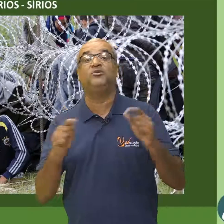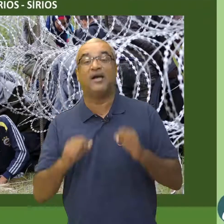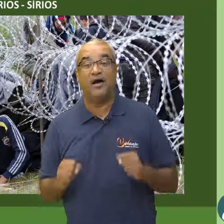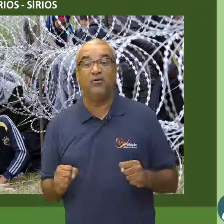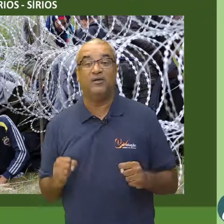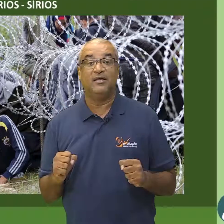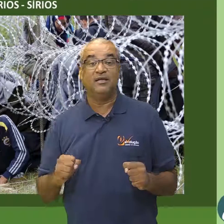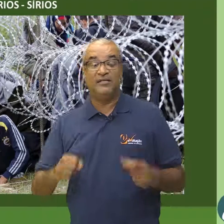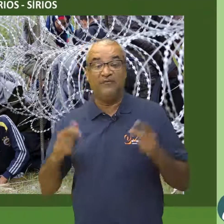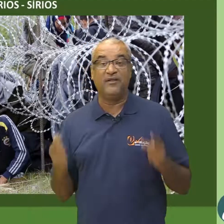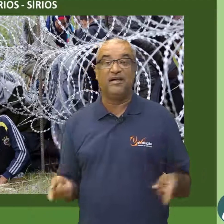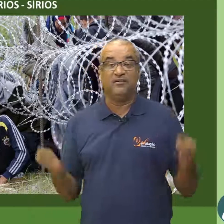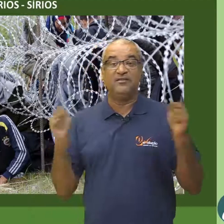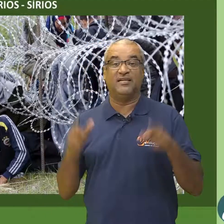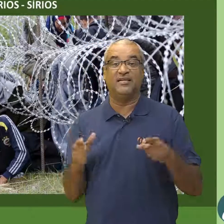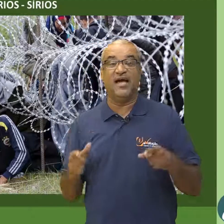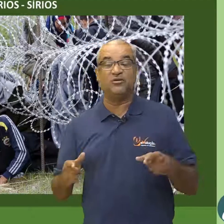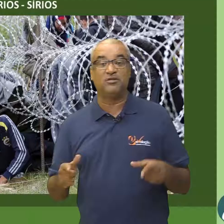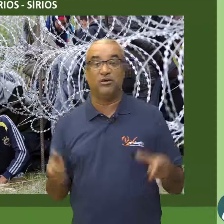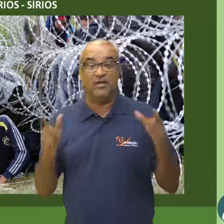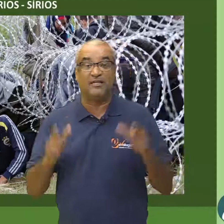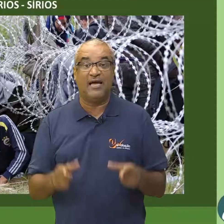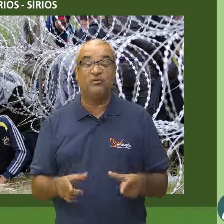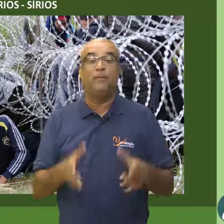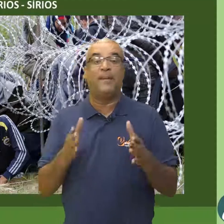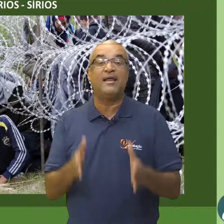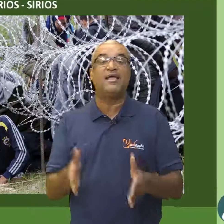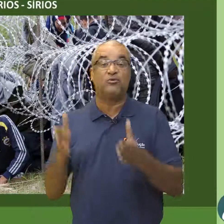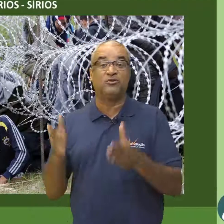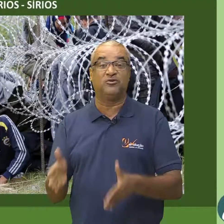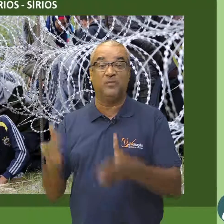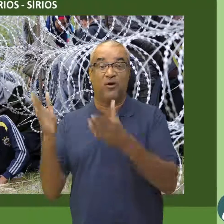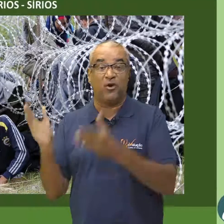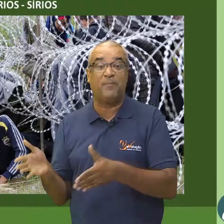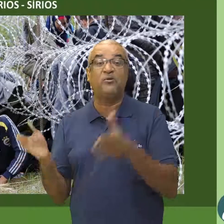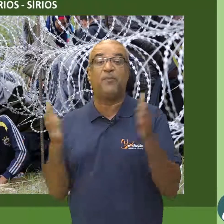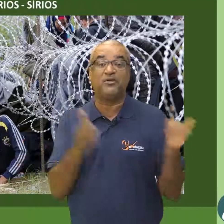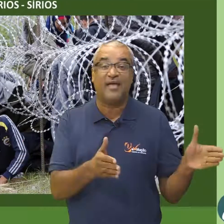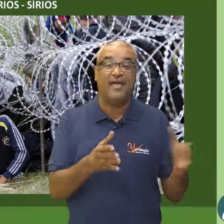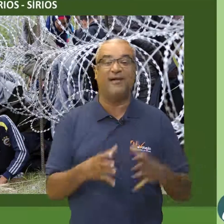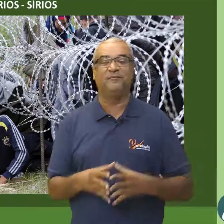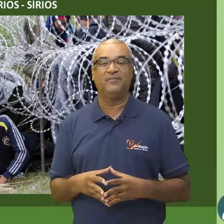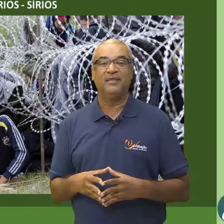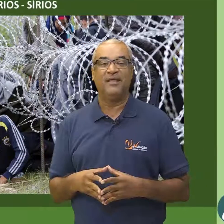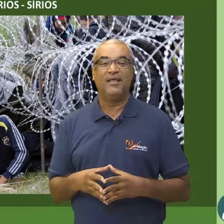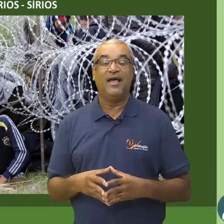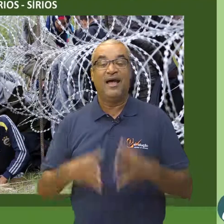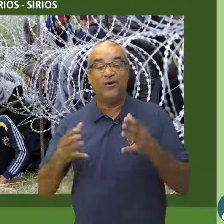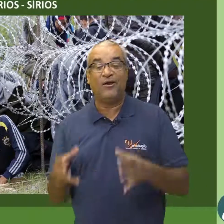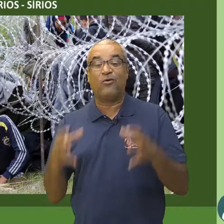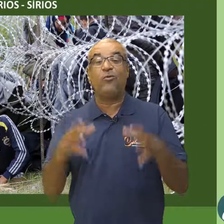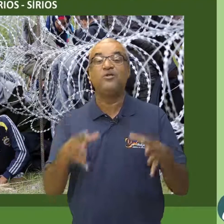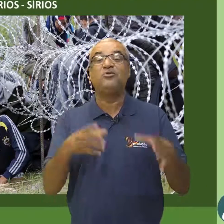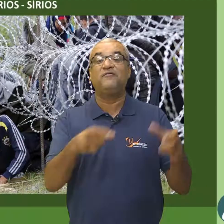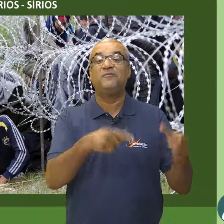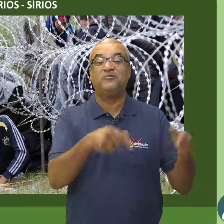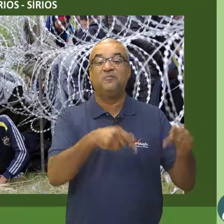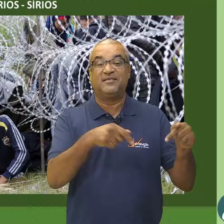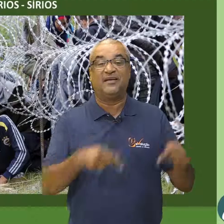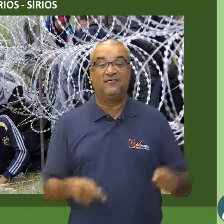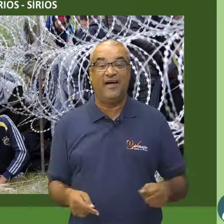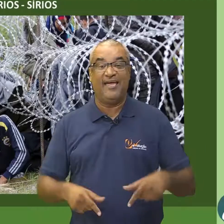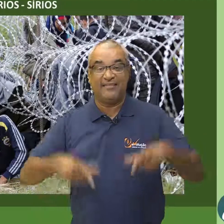Guerra Mundial de africanos e asiáticos é orientado para a reconstrução de uma Europa do pós-guerra. Agora, quando nós